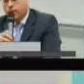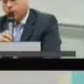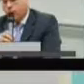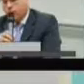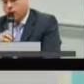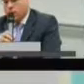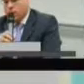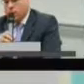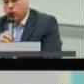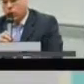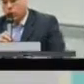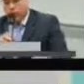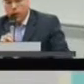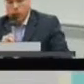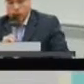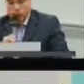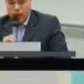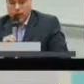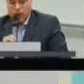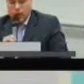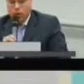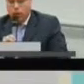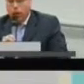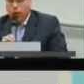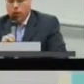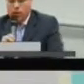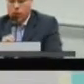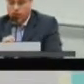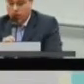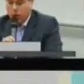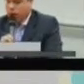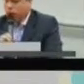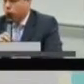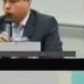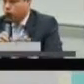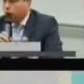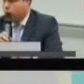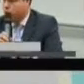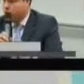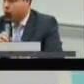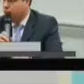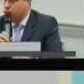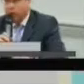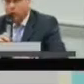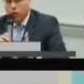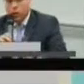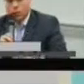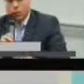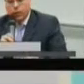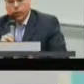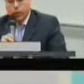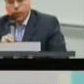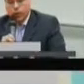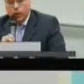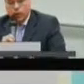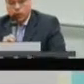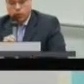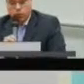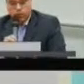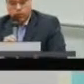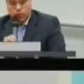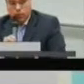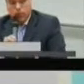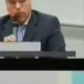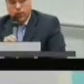para aceitar a falta de quimioterápico. E isso não é por falta de repasse mensal obrigatório da contrapartida do Ministério